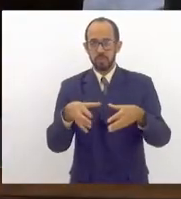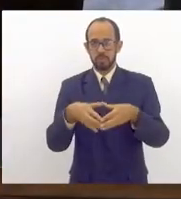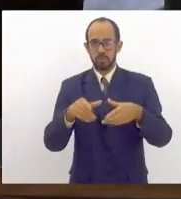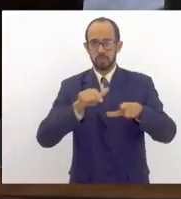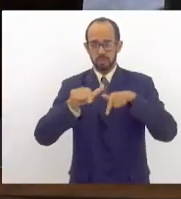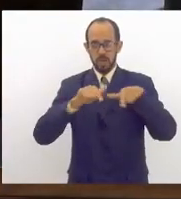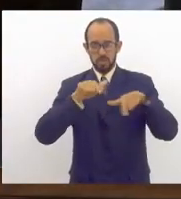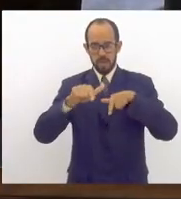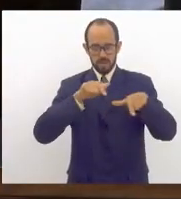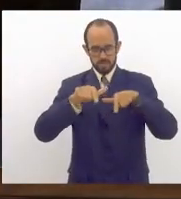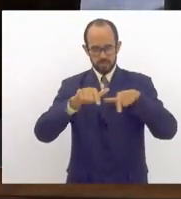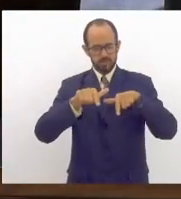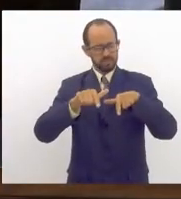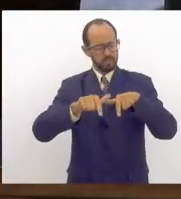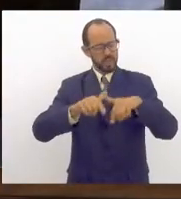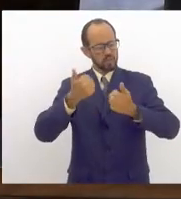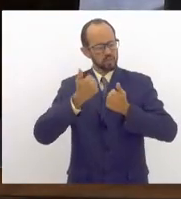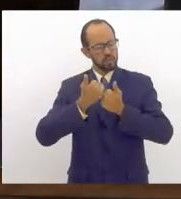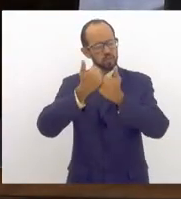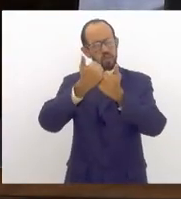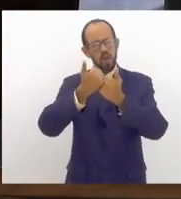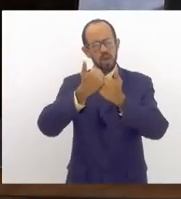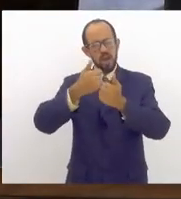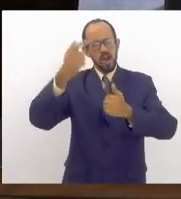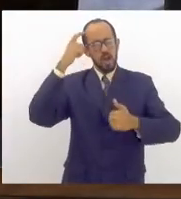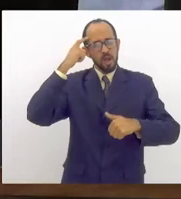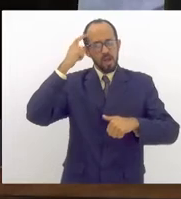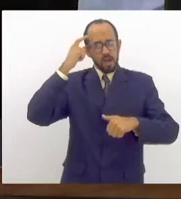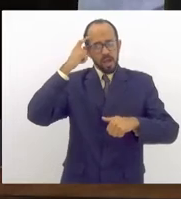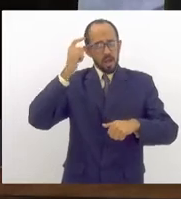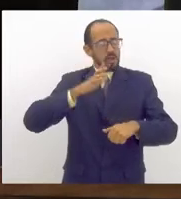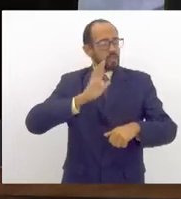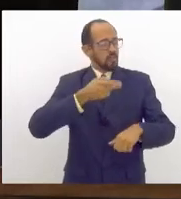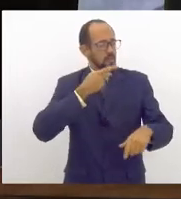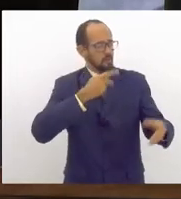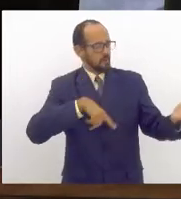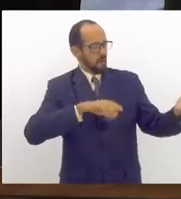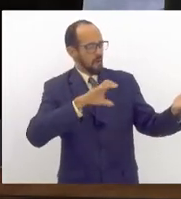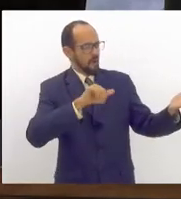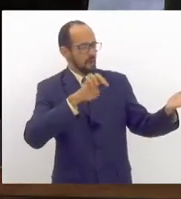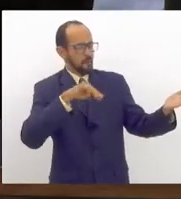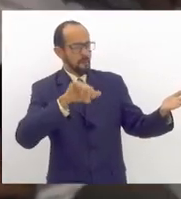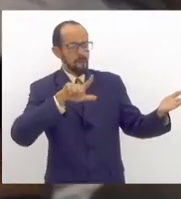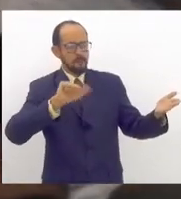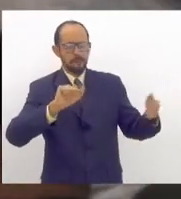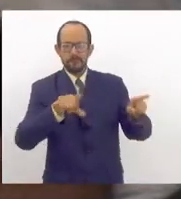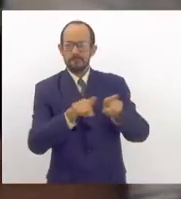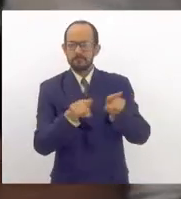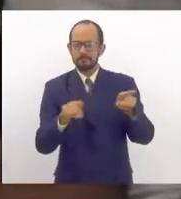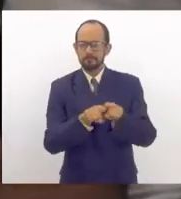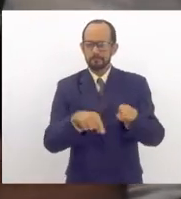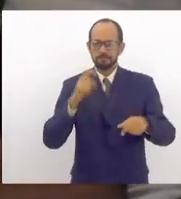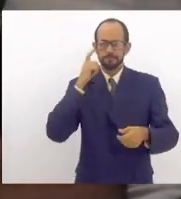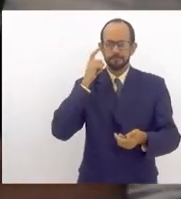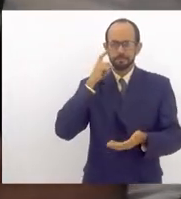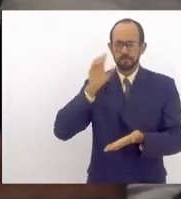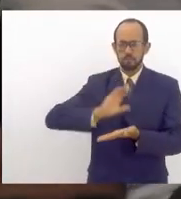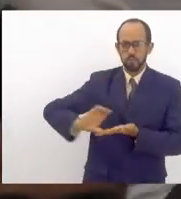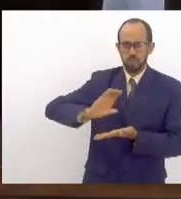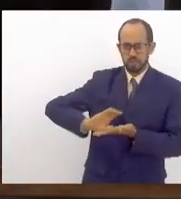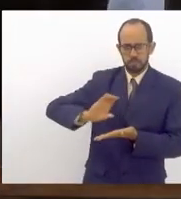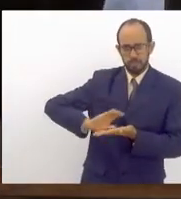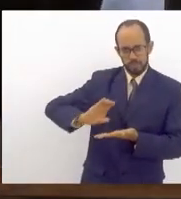para a gente pensar né já tinha falado da Camila também né pensando o orçamento é importante essa